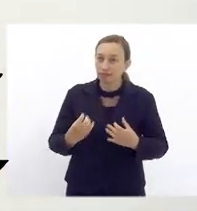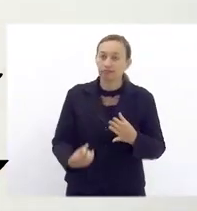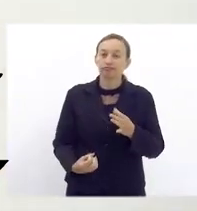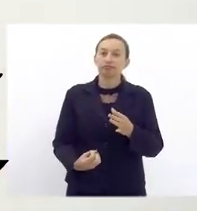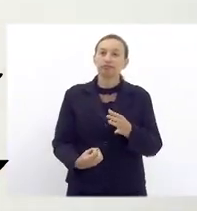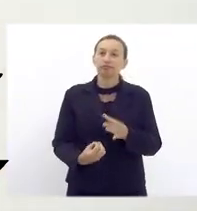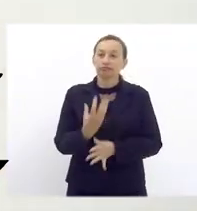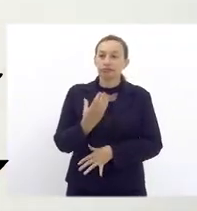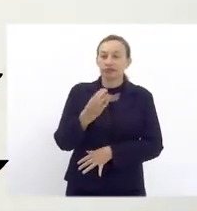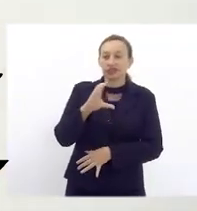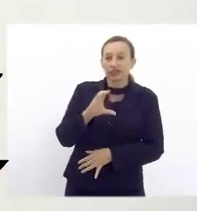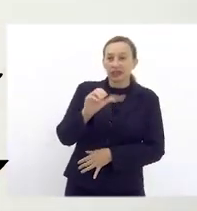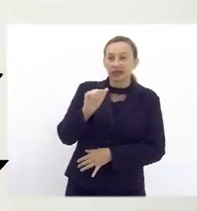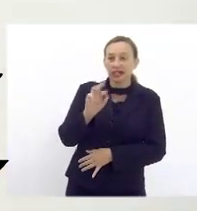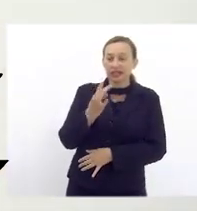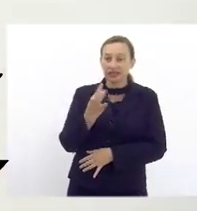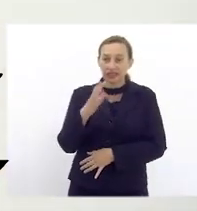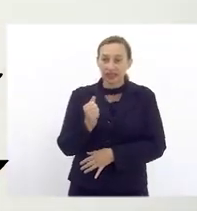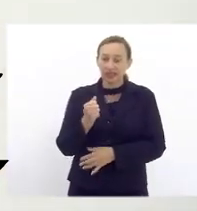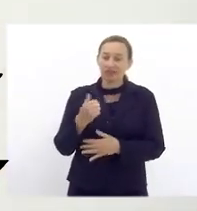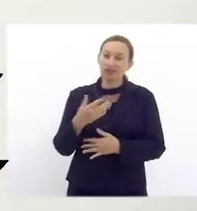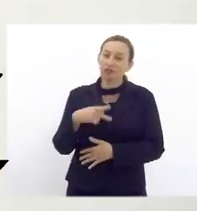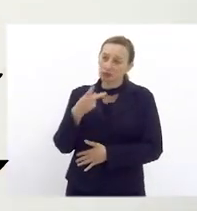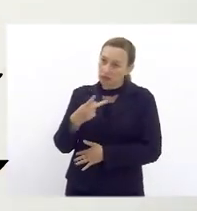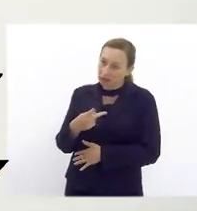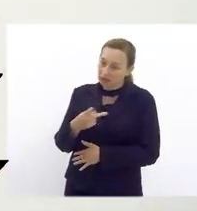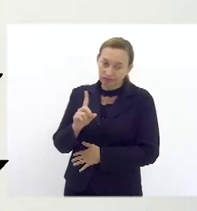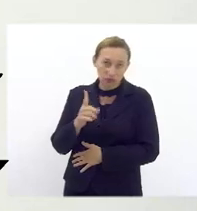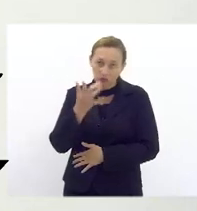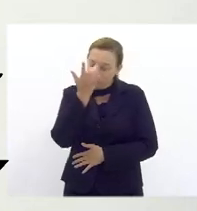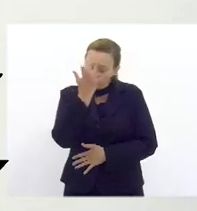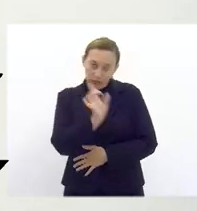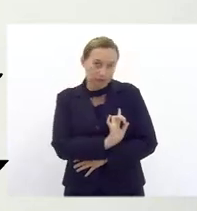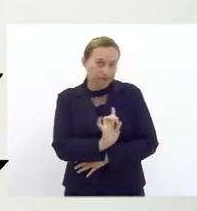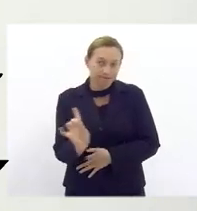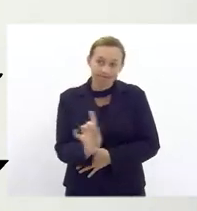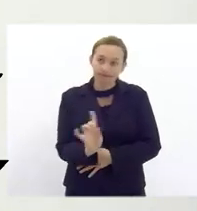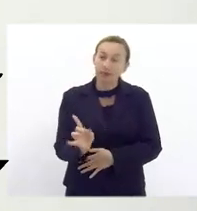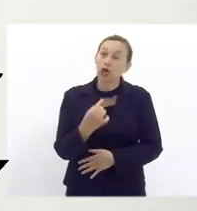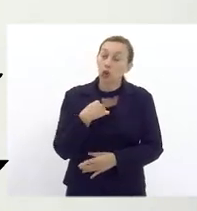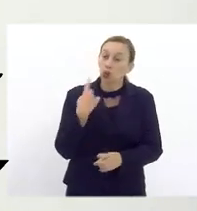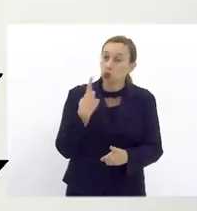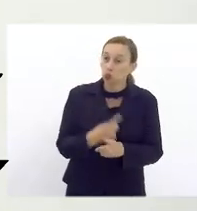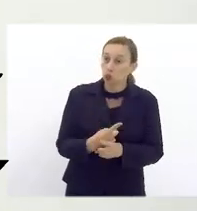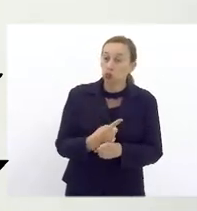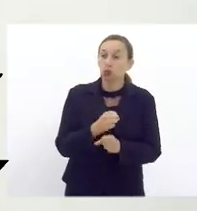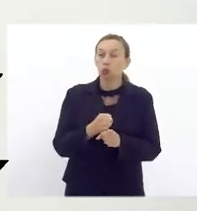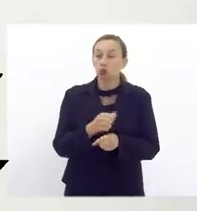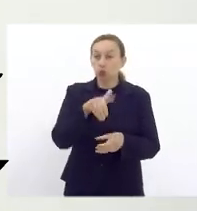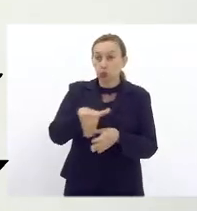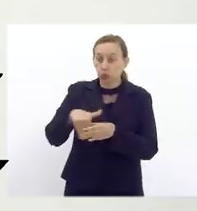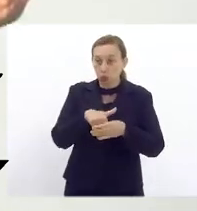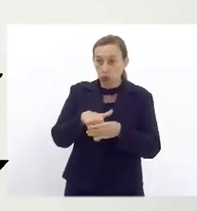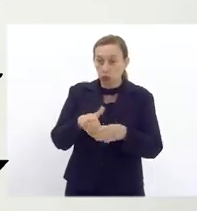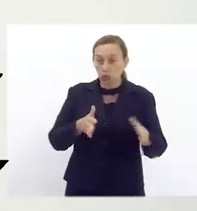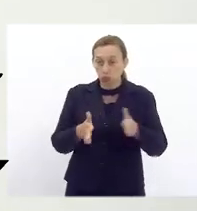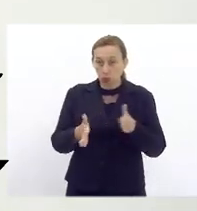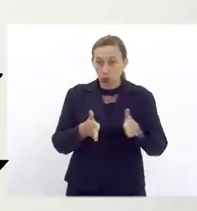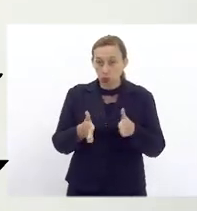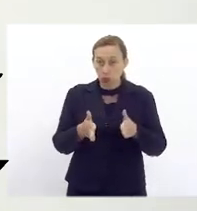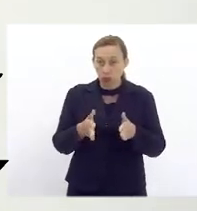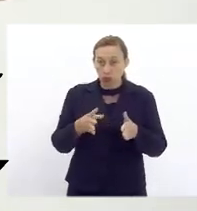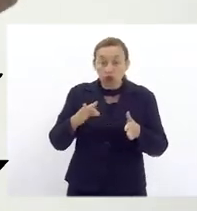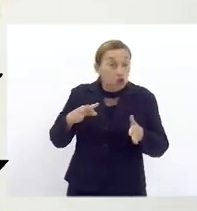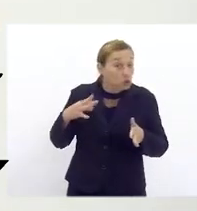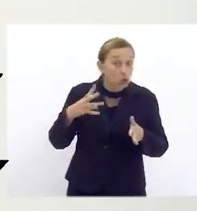lançamento da cartilha gente um desabafo não foi fácil eu descobri que em ano eleitoral sem ano normal tudo